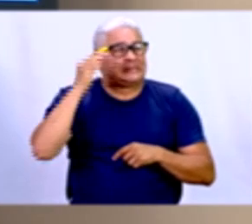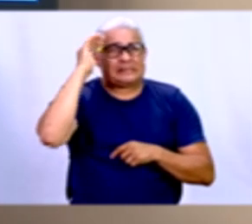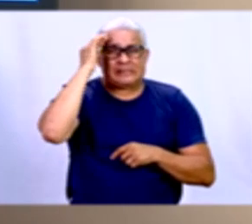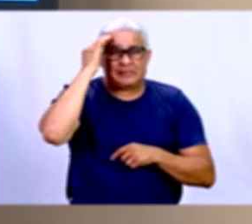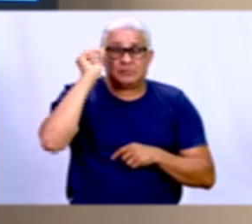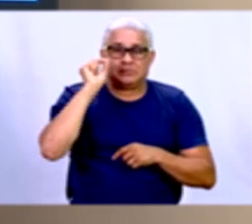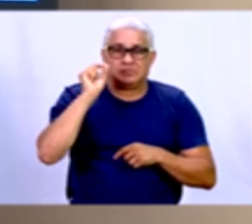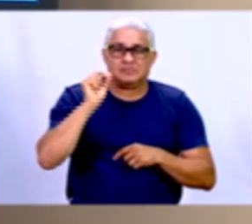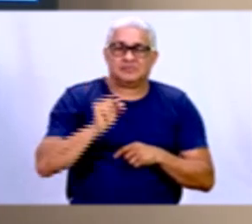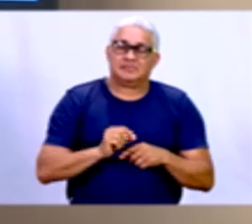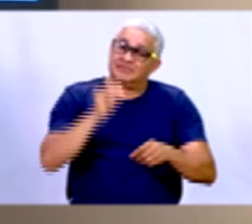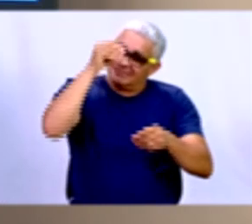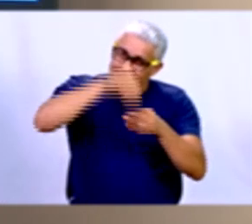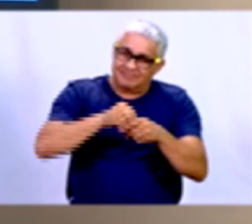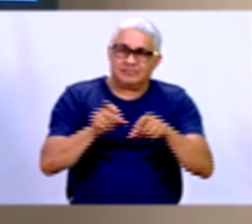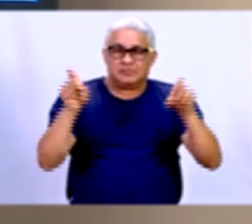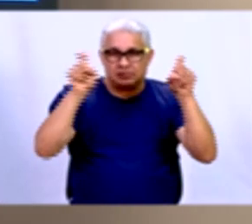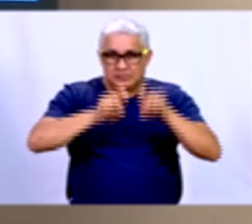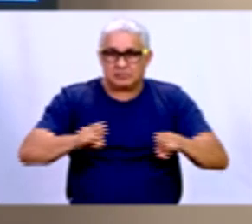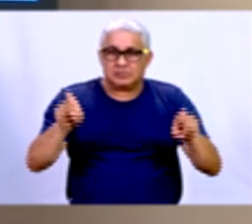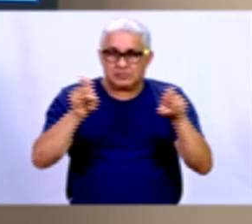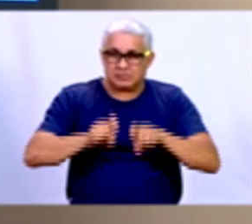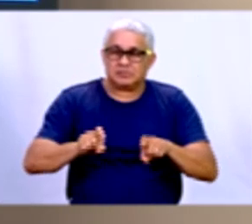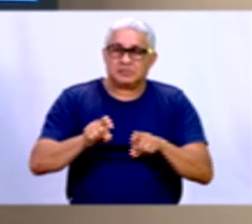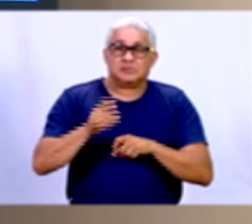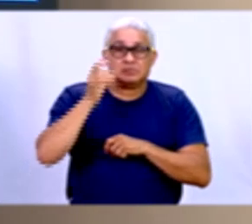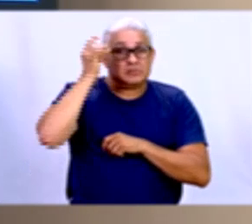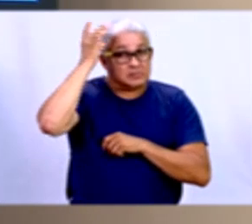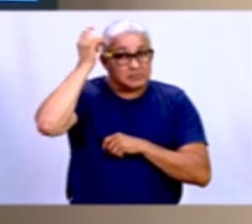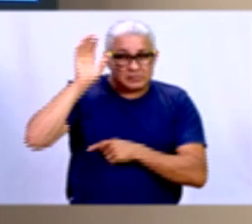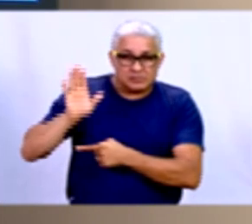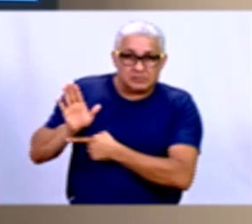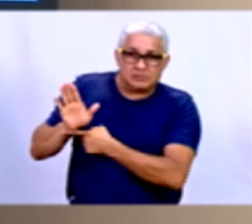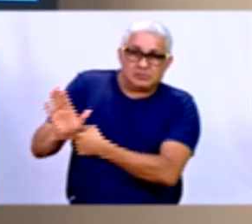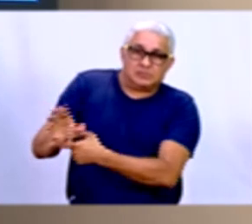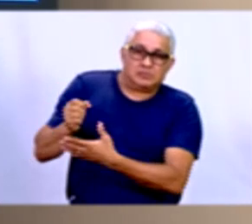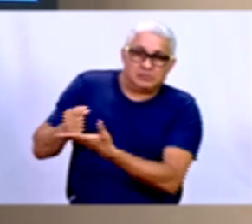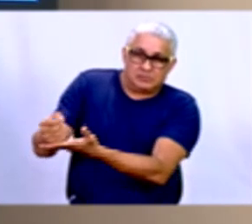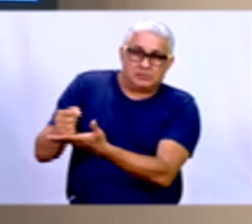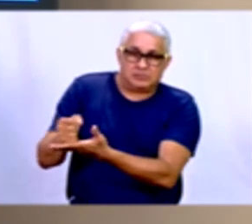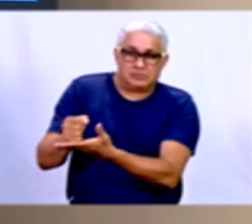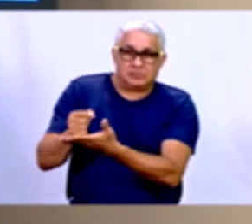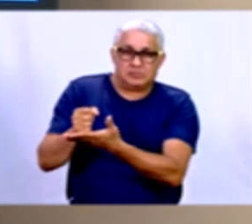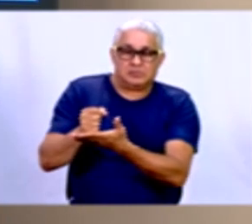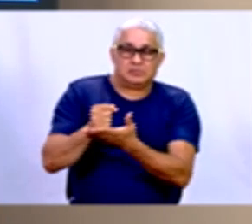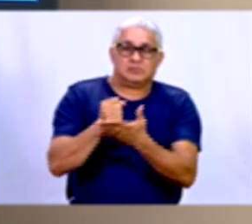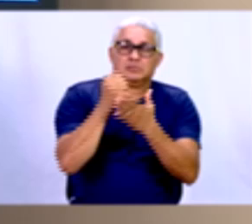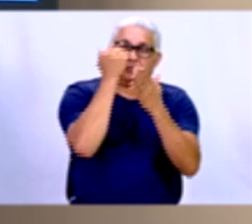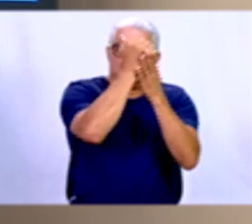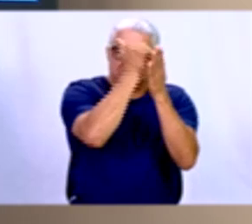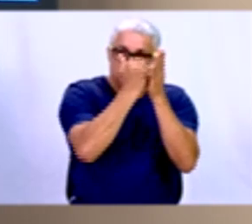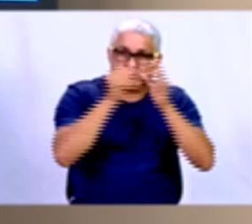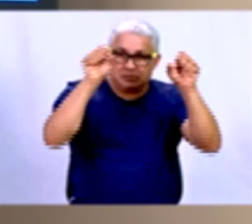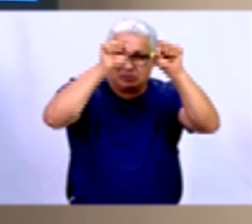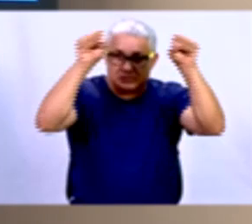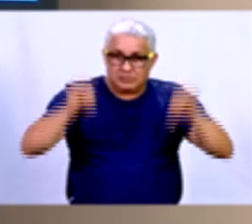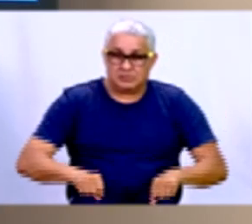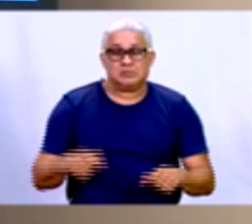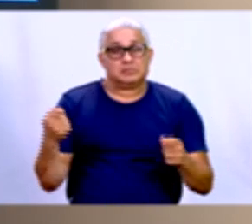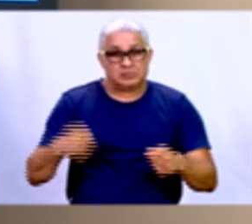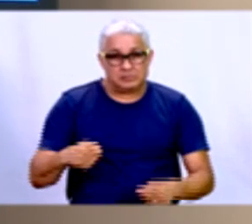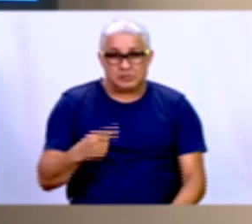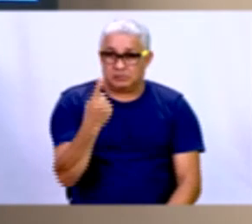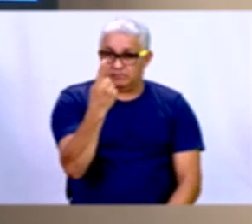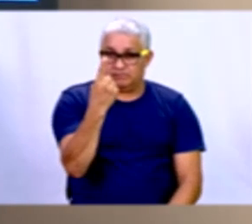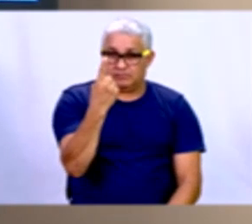a interface no computador ela vem justamente para auxiliar o desenvolvimento desses sistemas, logo tem que existir uma